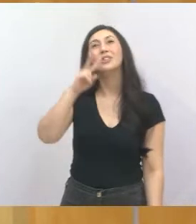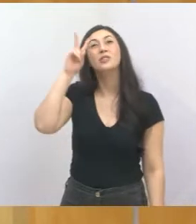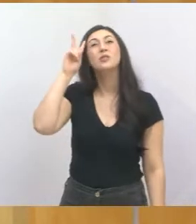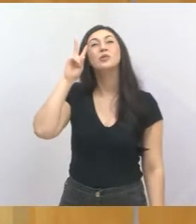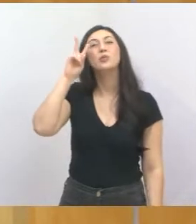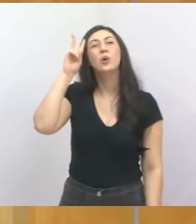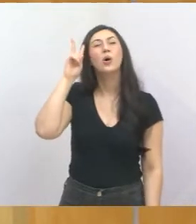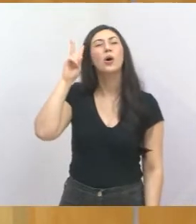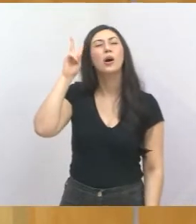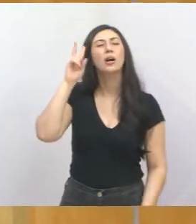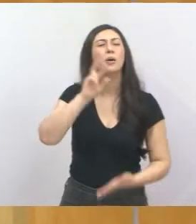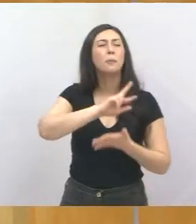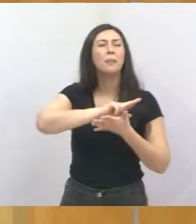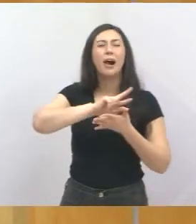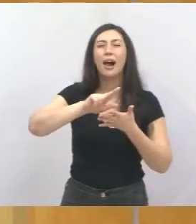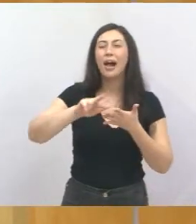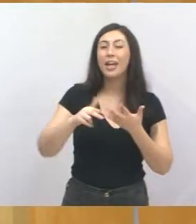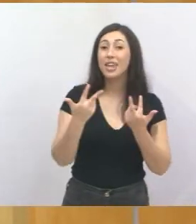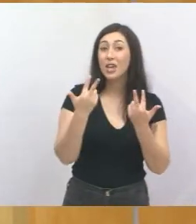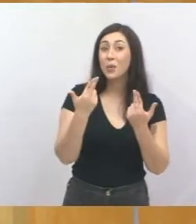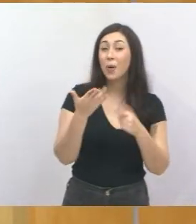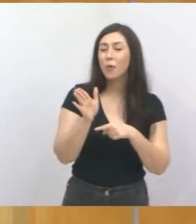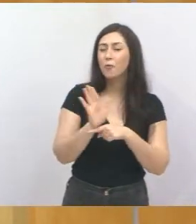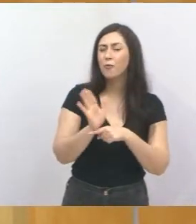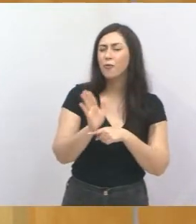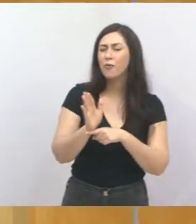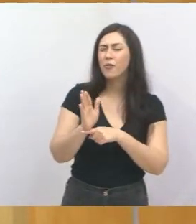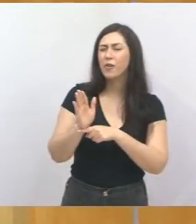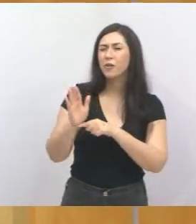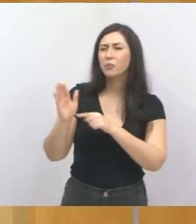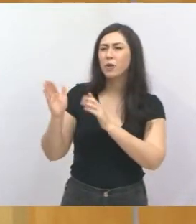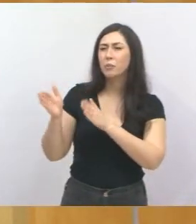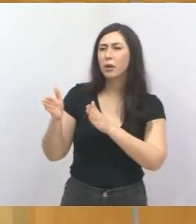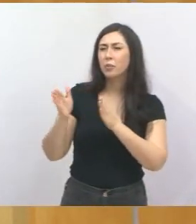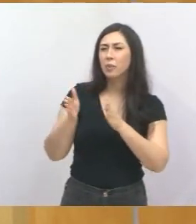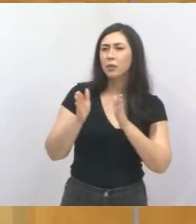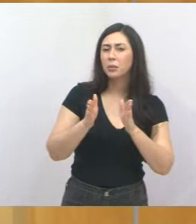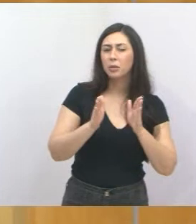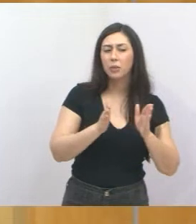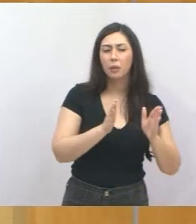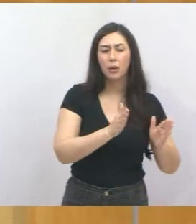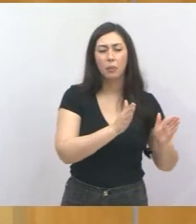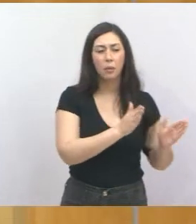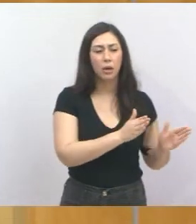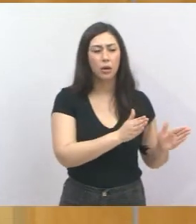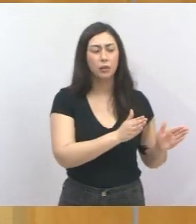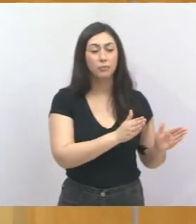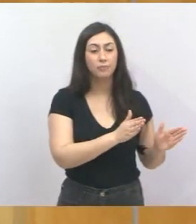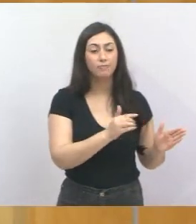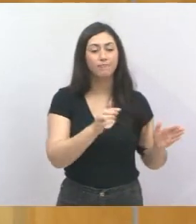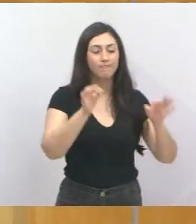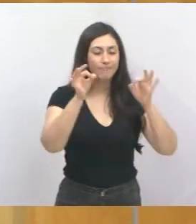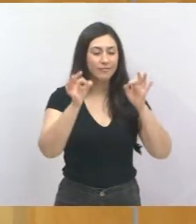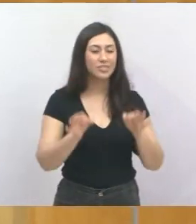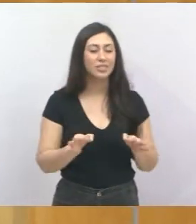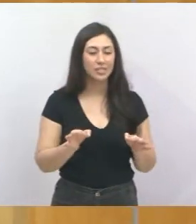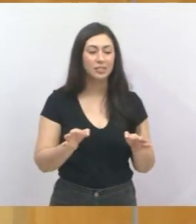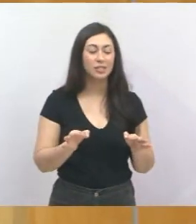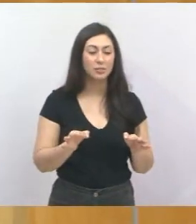histórias, passa um filme, né? Vai passando um filme na cabeça de vocês, eu tenho